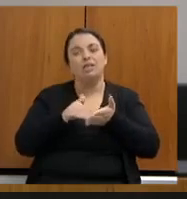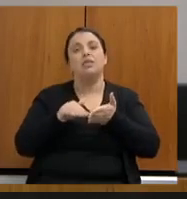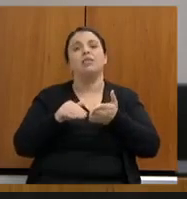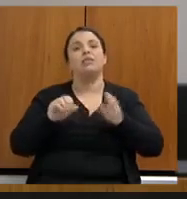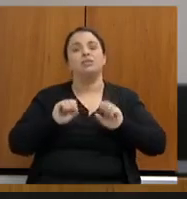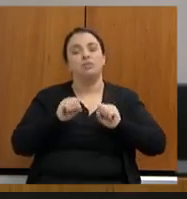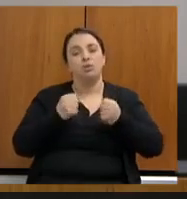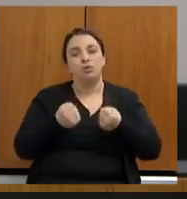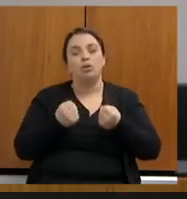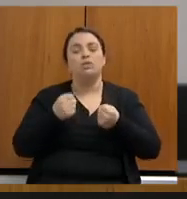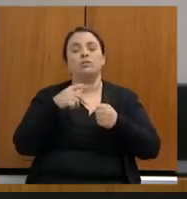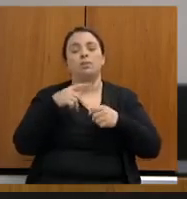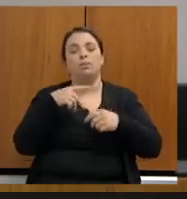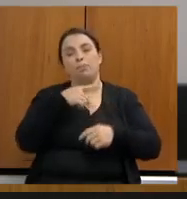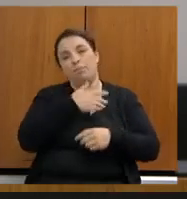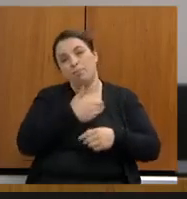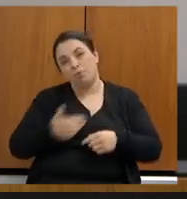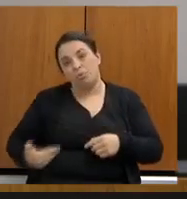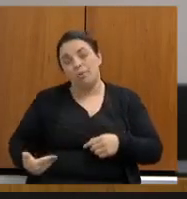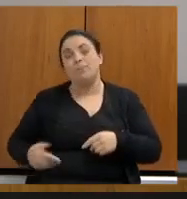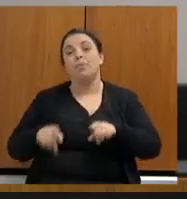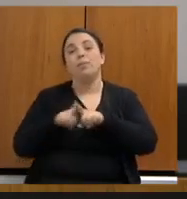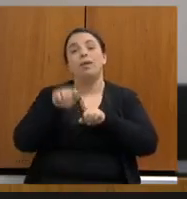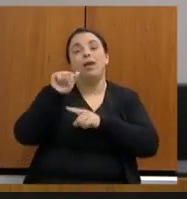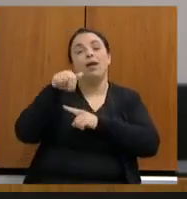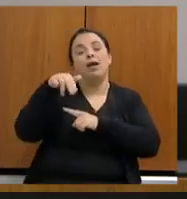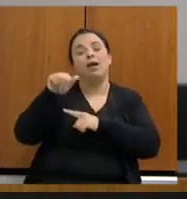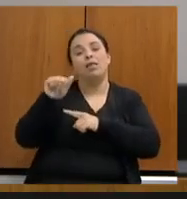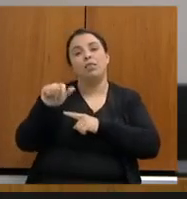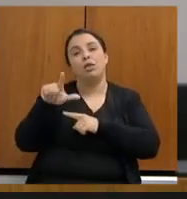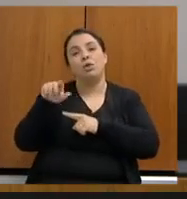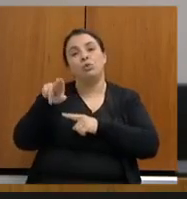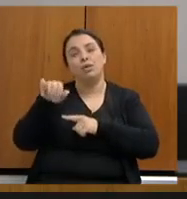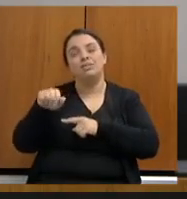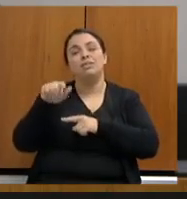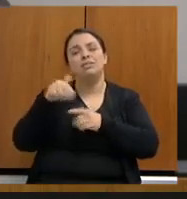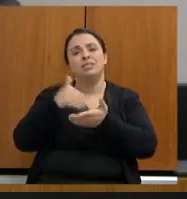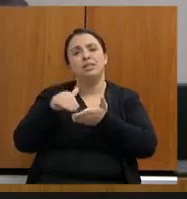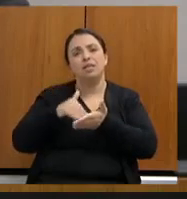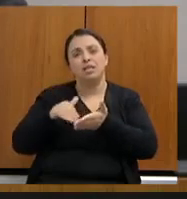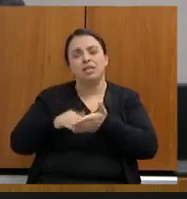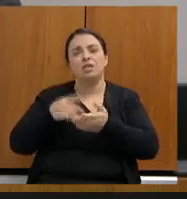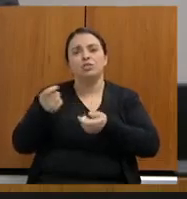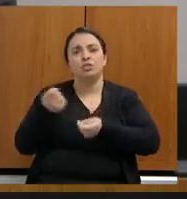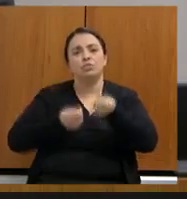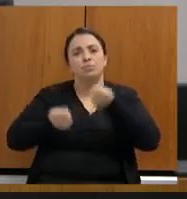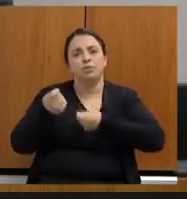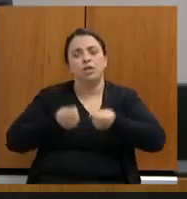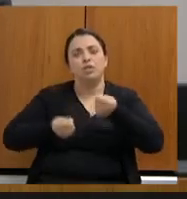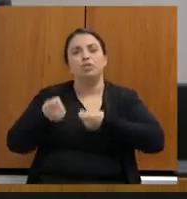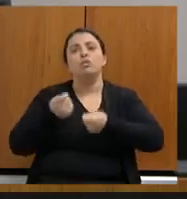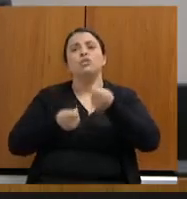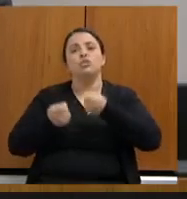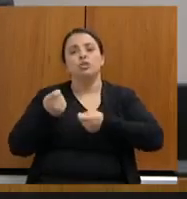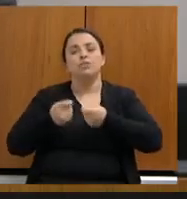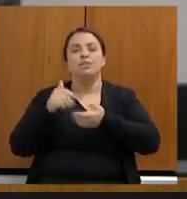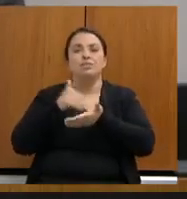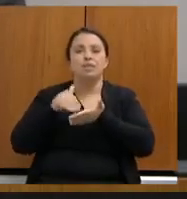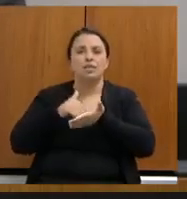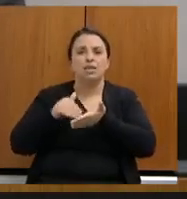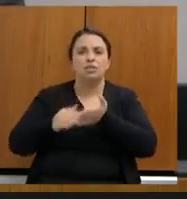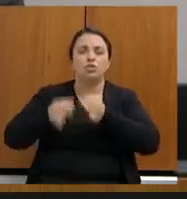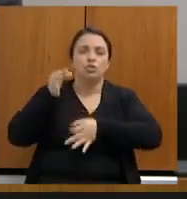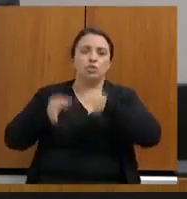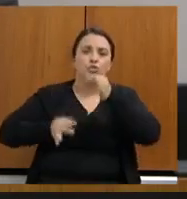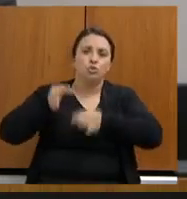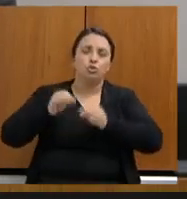senhora Ana Luiza Silva Falcão subsecretária de gestão de iniciativa logística e tecnologia da Secretaria Estadual de justiça